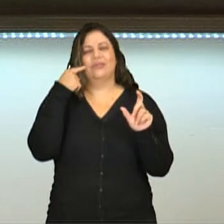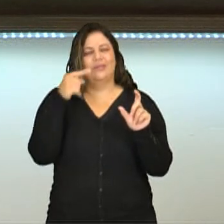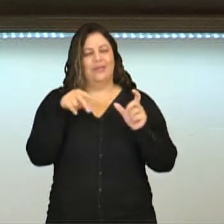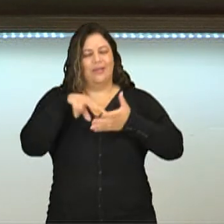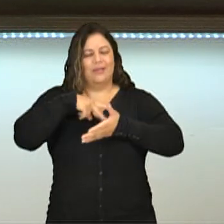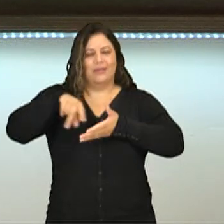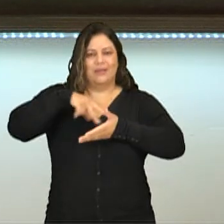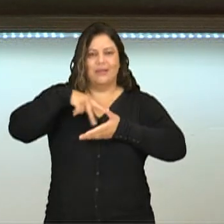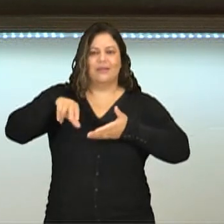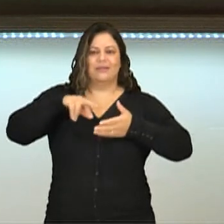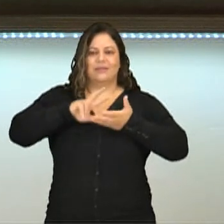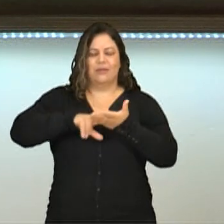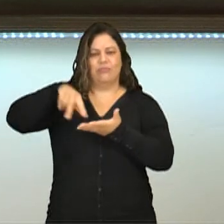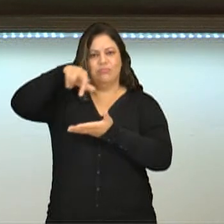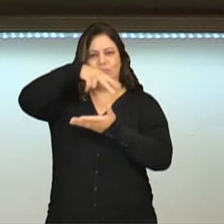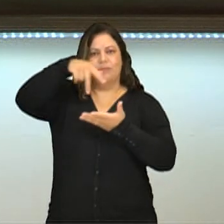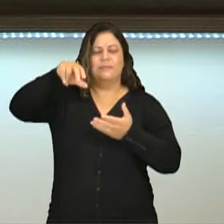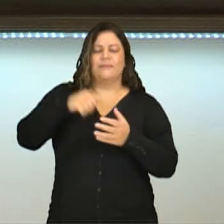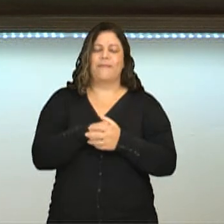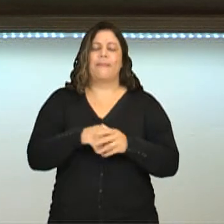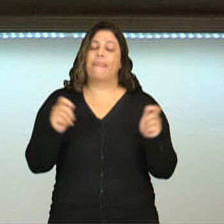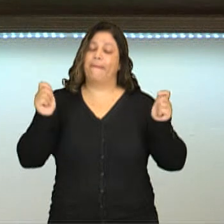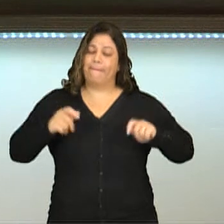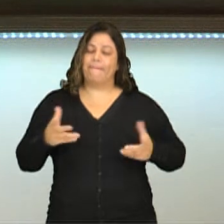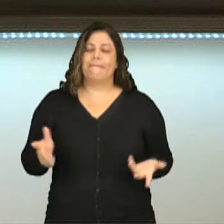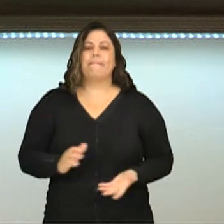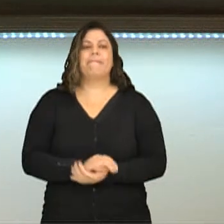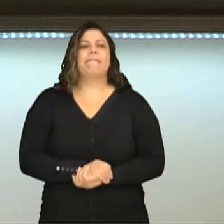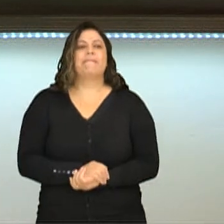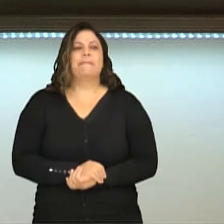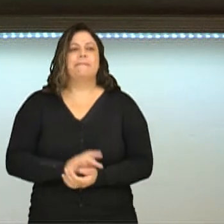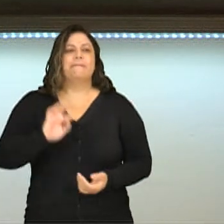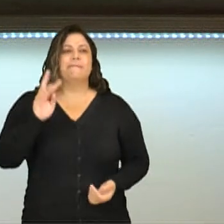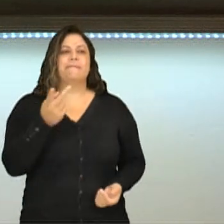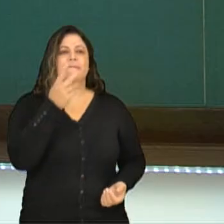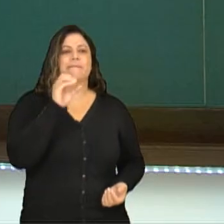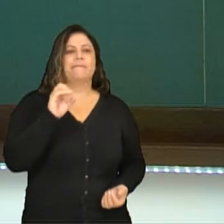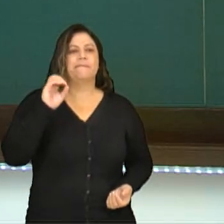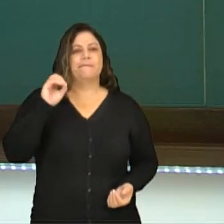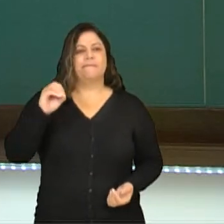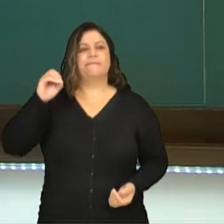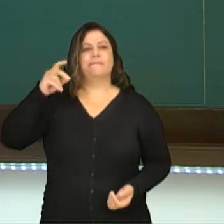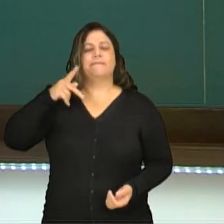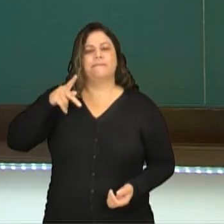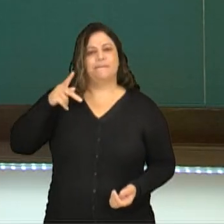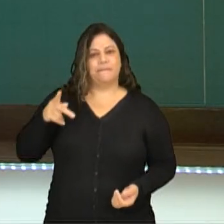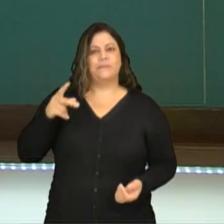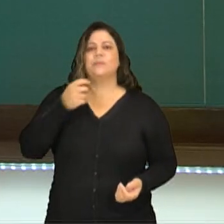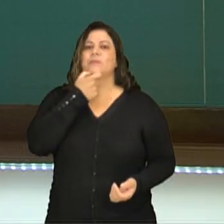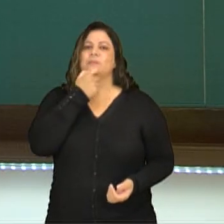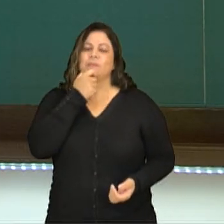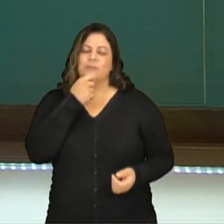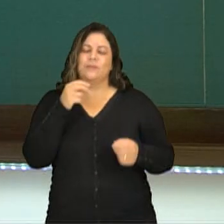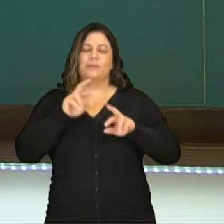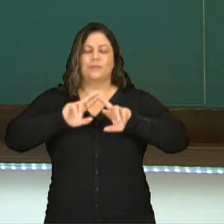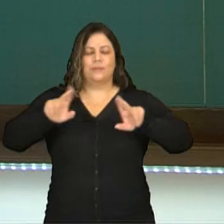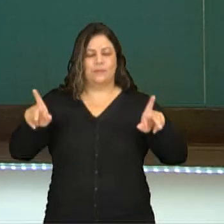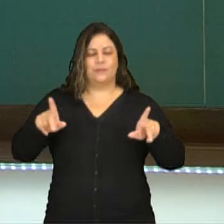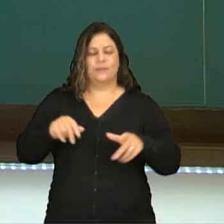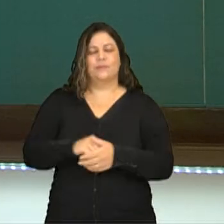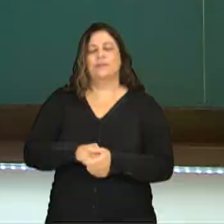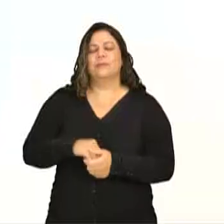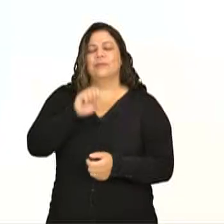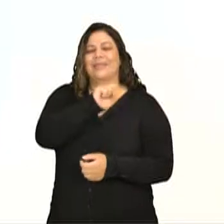passos aéreos, ficou a parte do Lindy. E hop, porque em inglês significava salto, significa